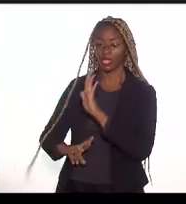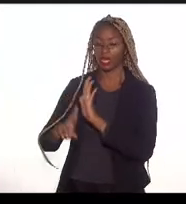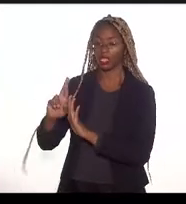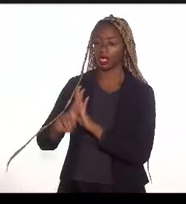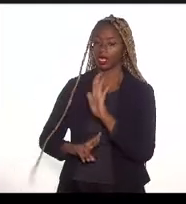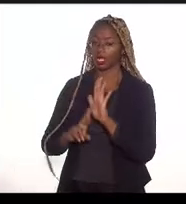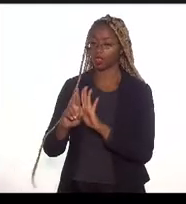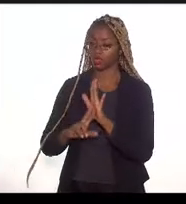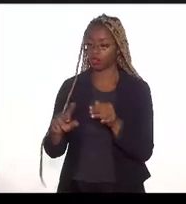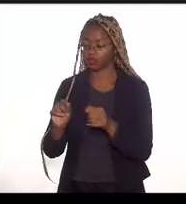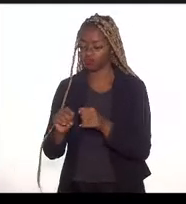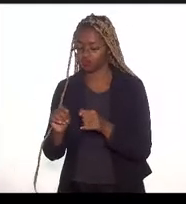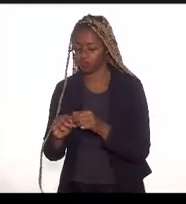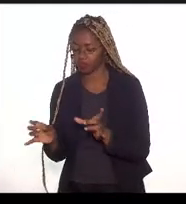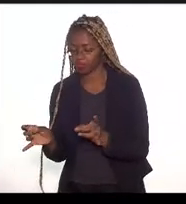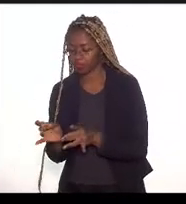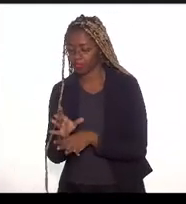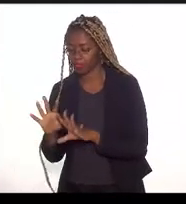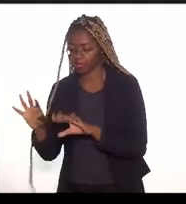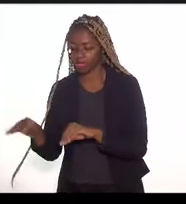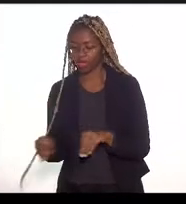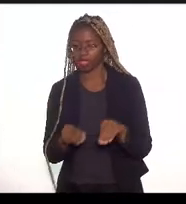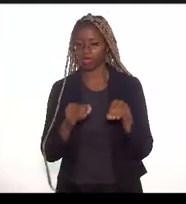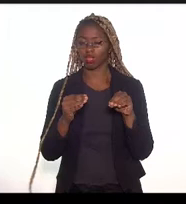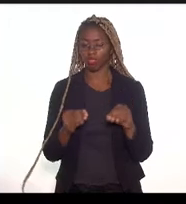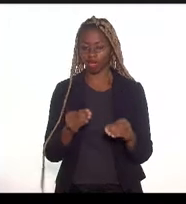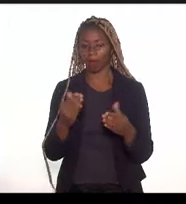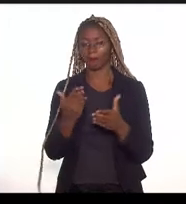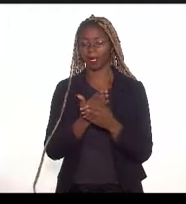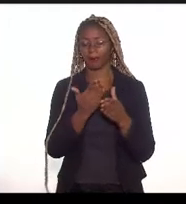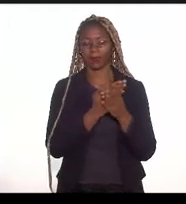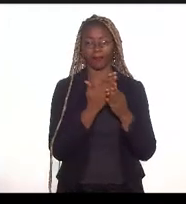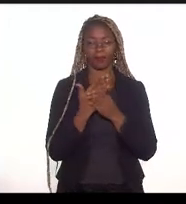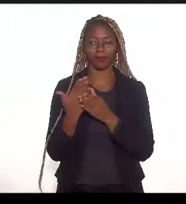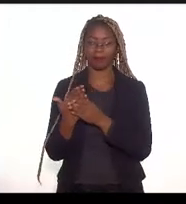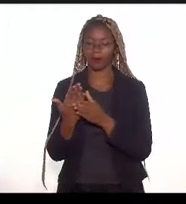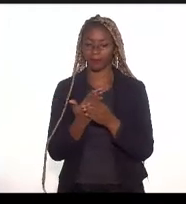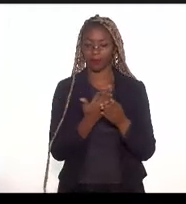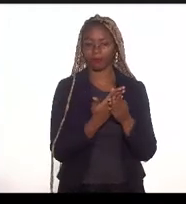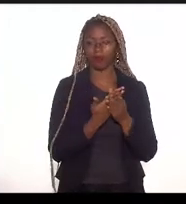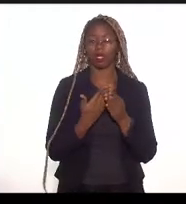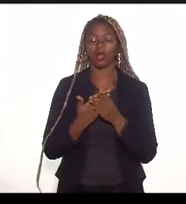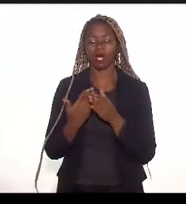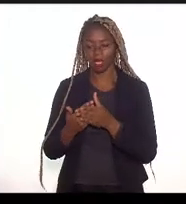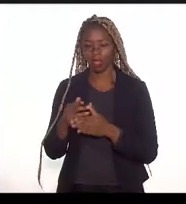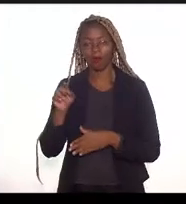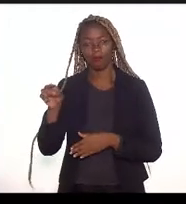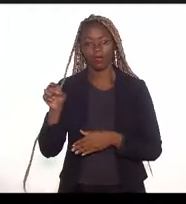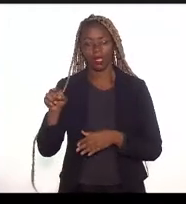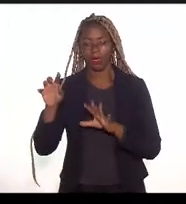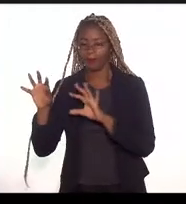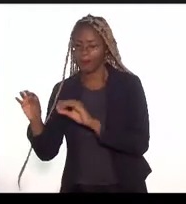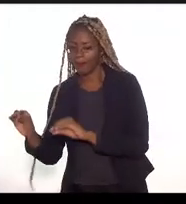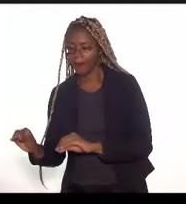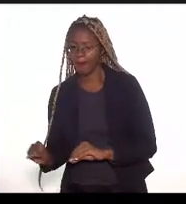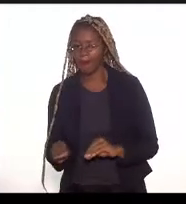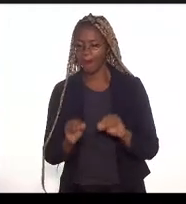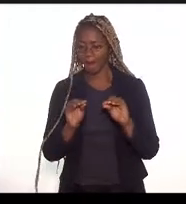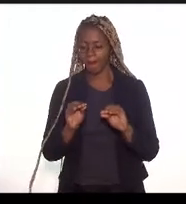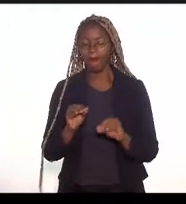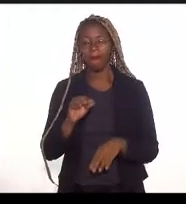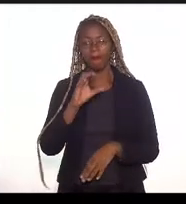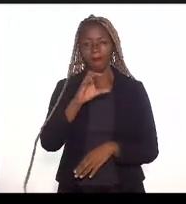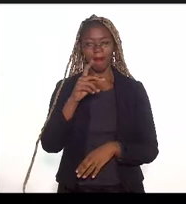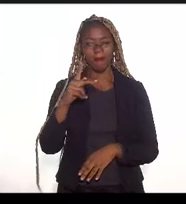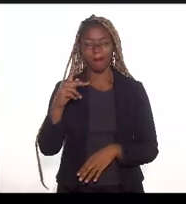CODIM, encaminhado para a Cefaz, que complementa com a sua situação cadastral e fiscal, e aí é encaminhado para a CPPDE, que é para